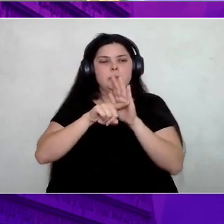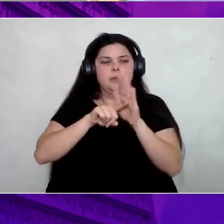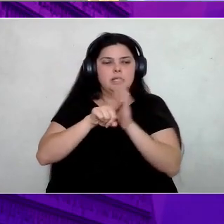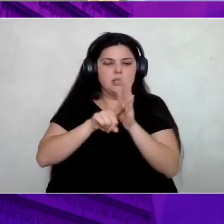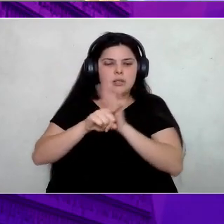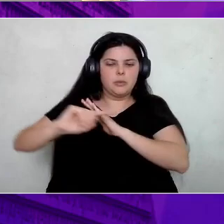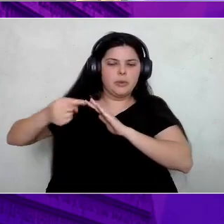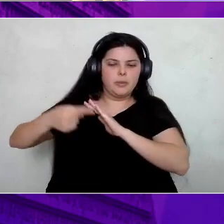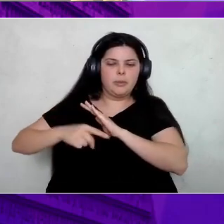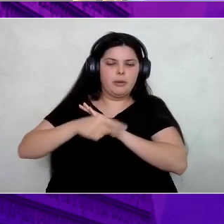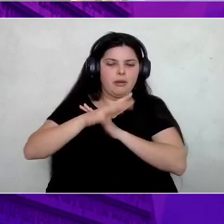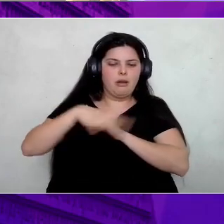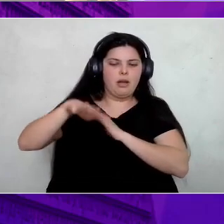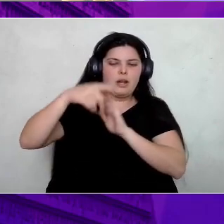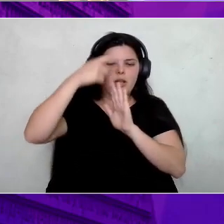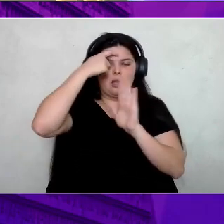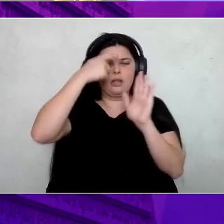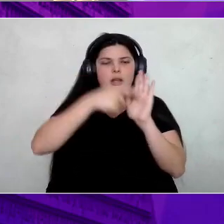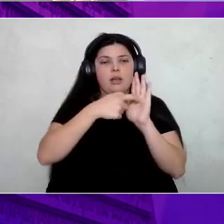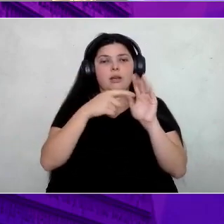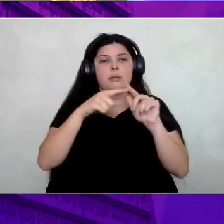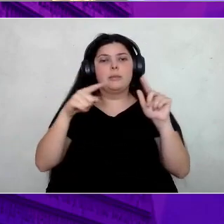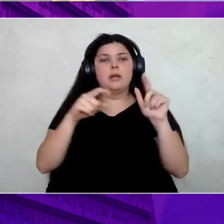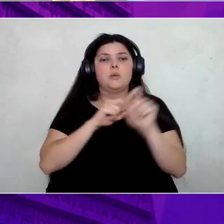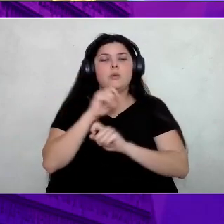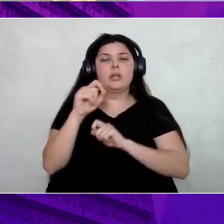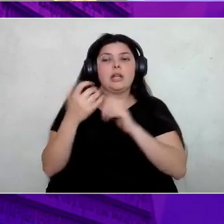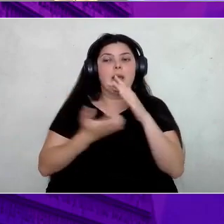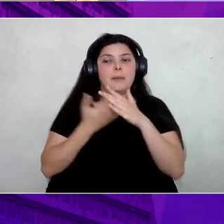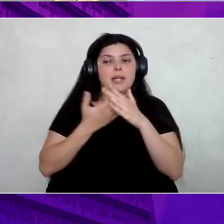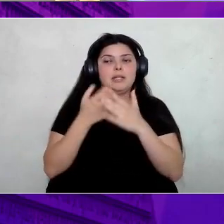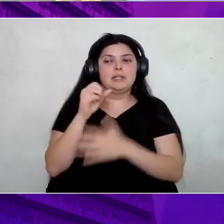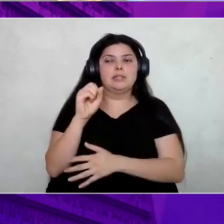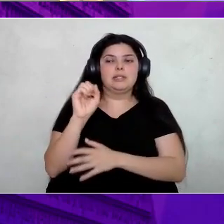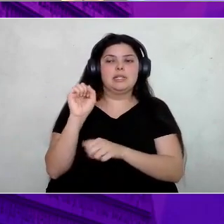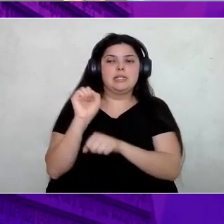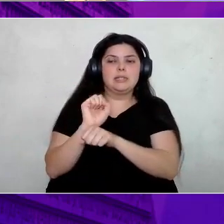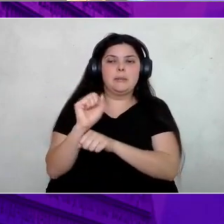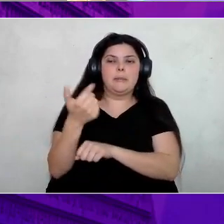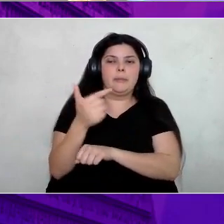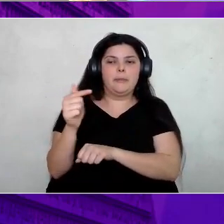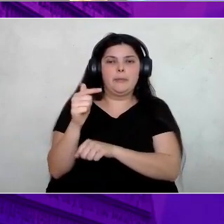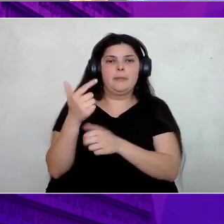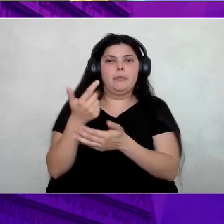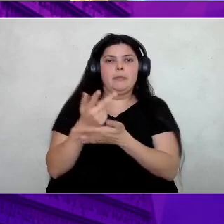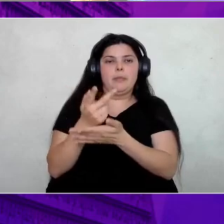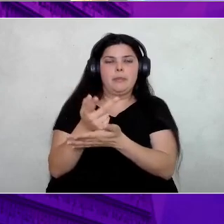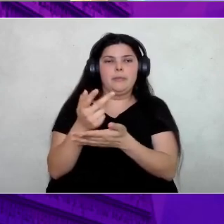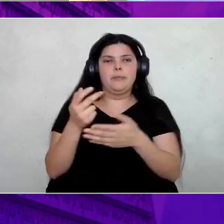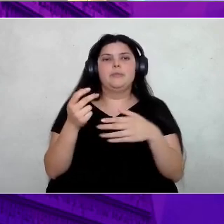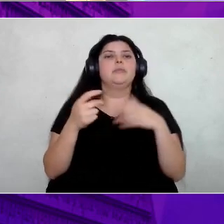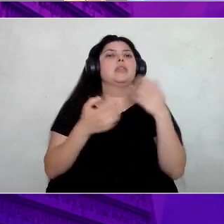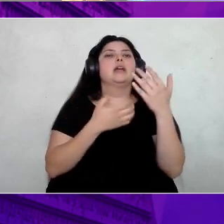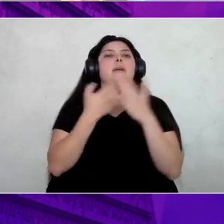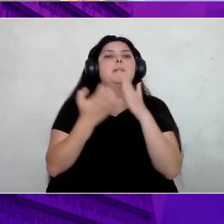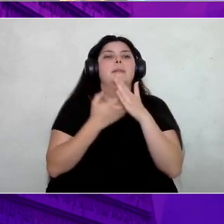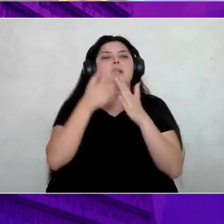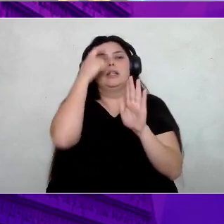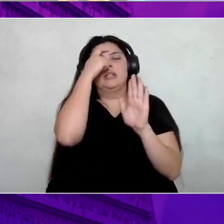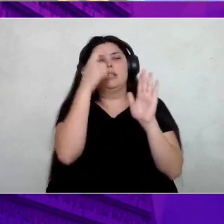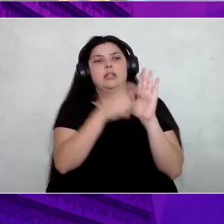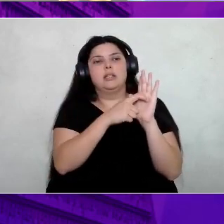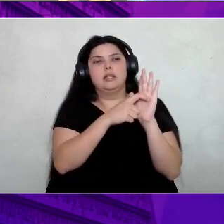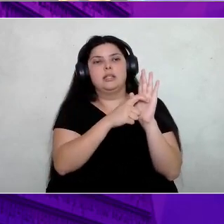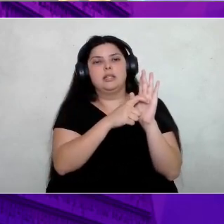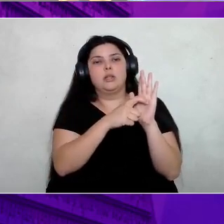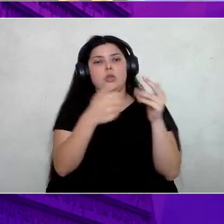artificial, mas no Sem Parar também não era nada diferente disso. A inteligência artificial não era tão novidade